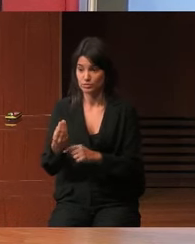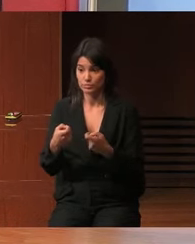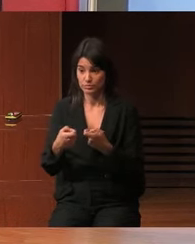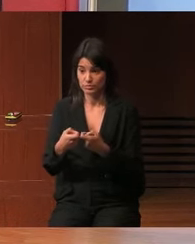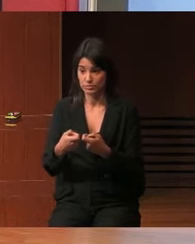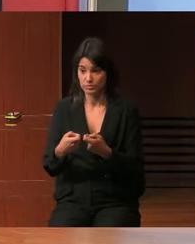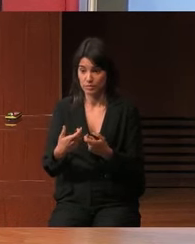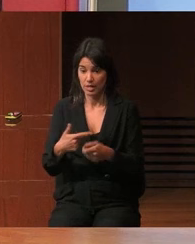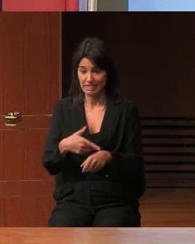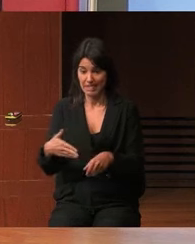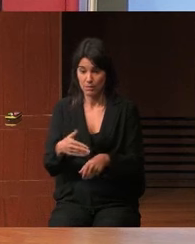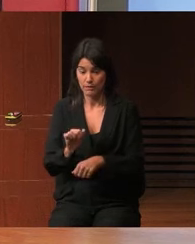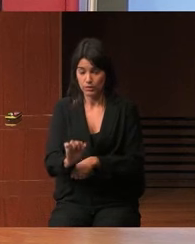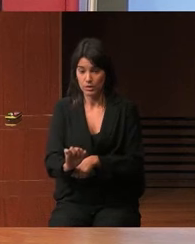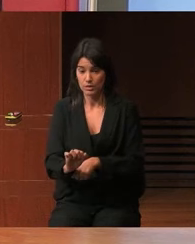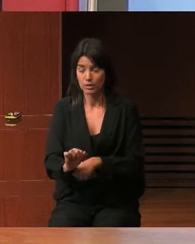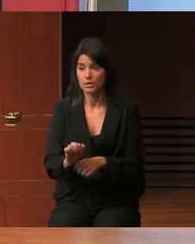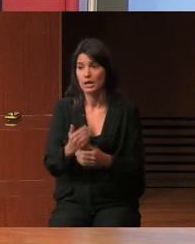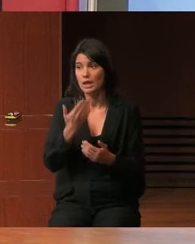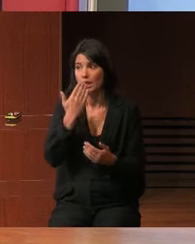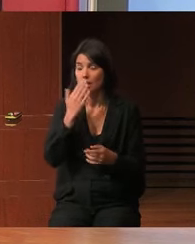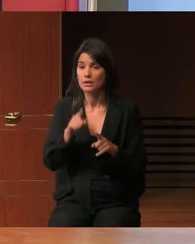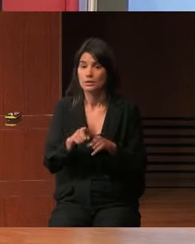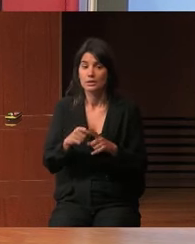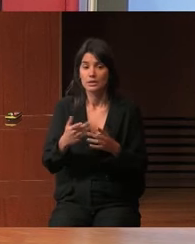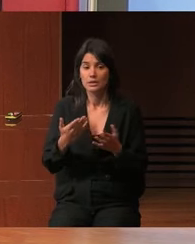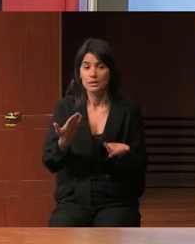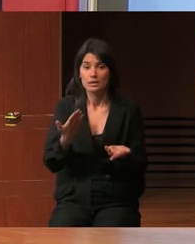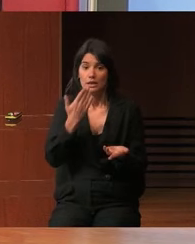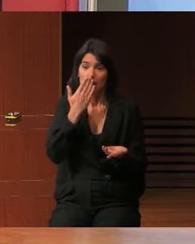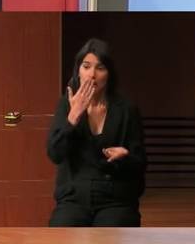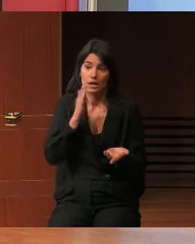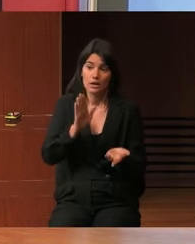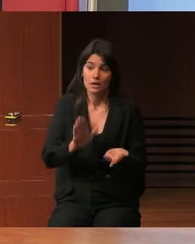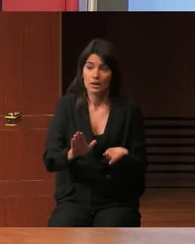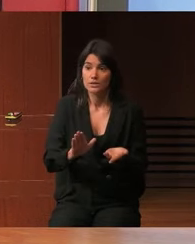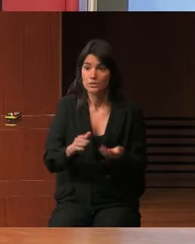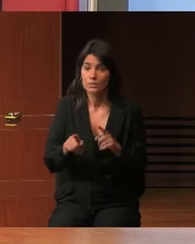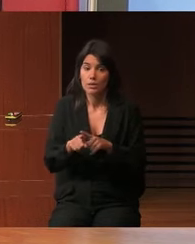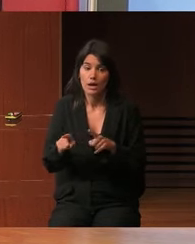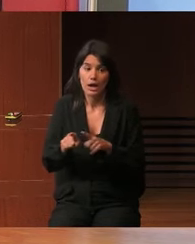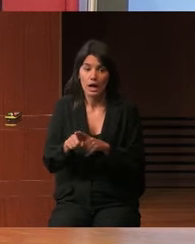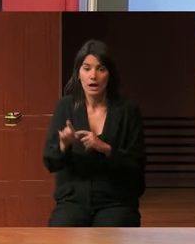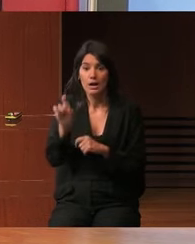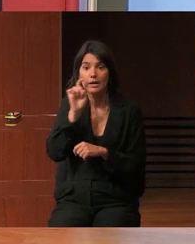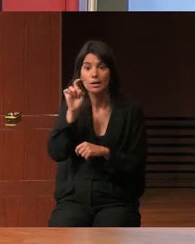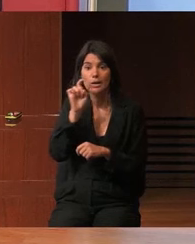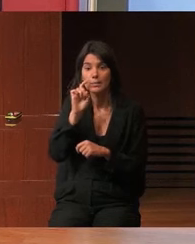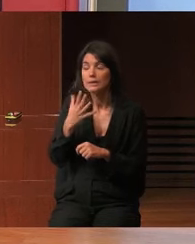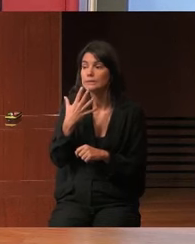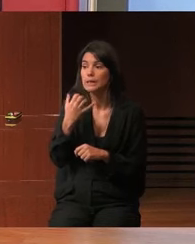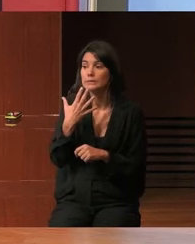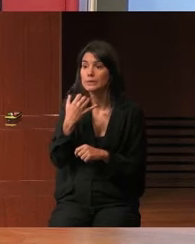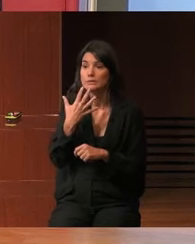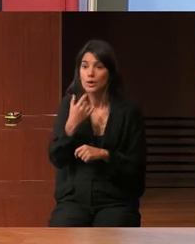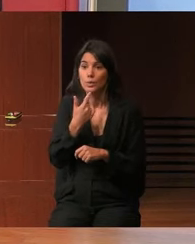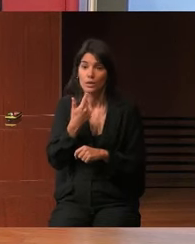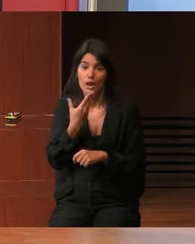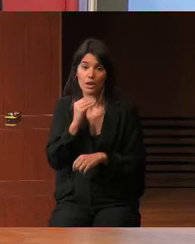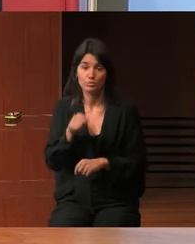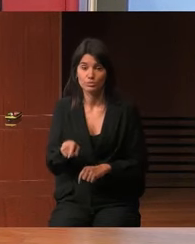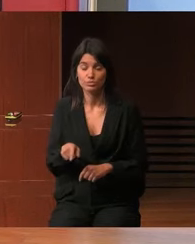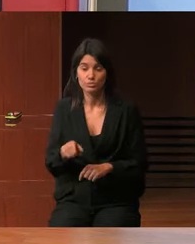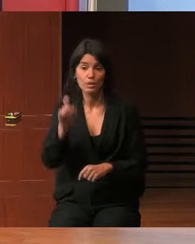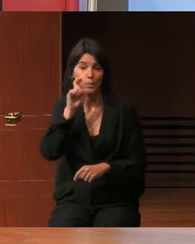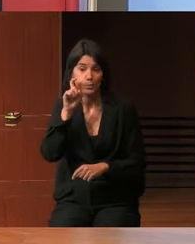contemporaneidade, acaba por ter uma atitude, eu diria, excessivamente protetora em relação aos alunos. Eu gosto de entendê-la como